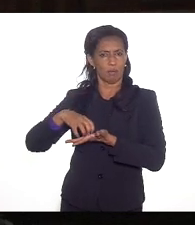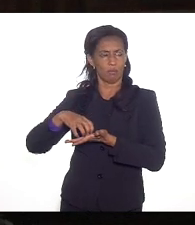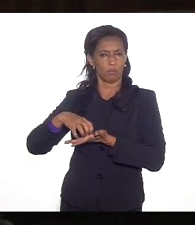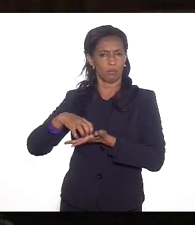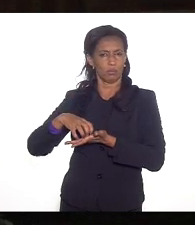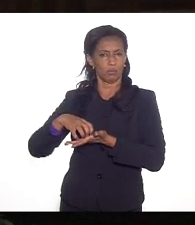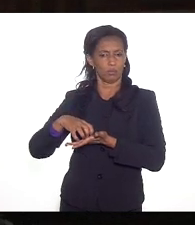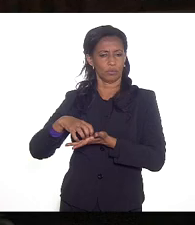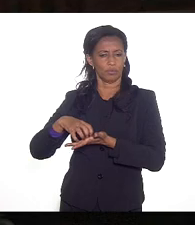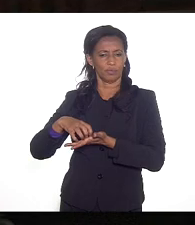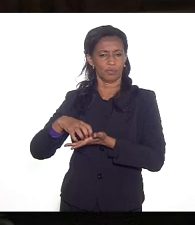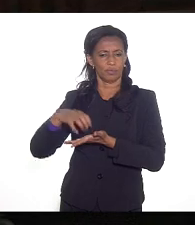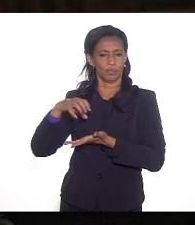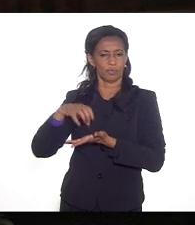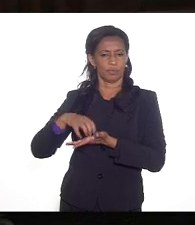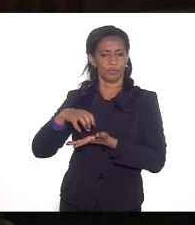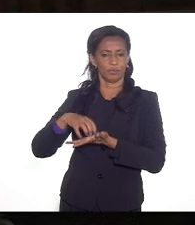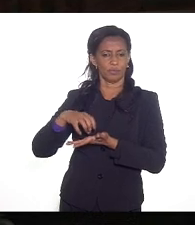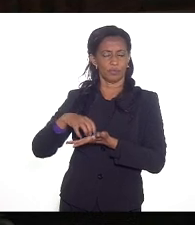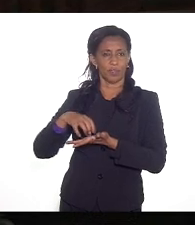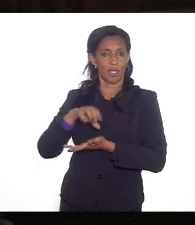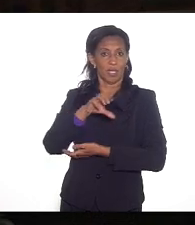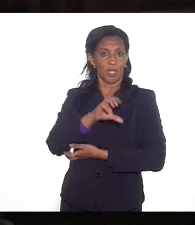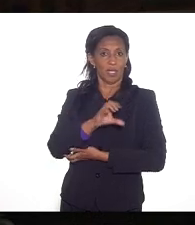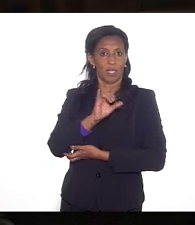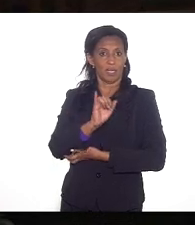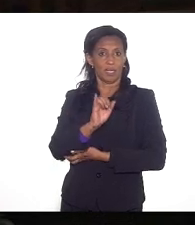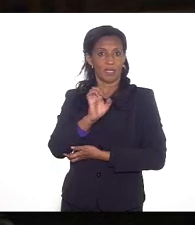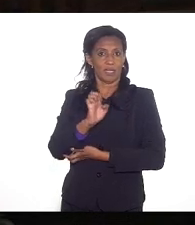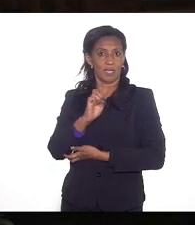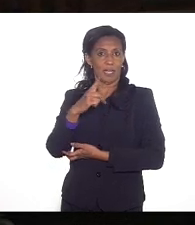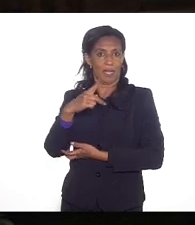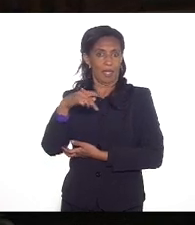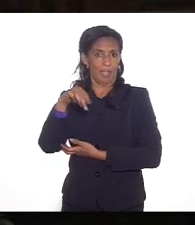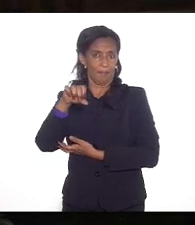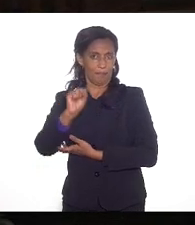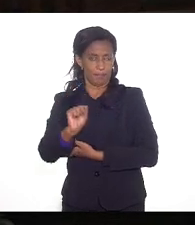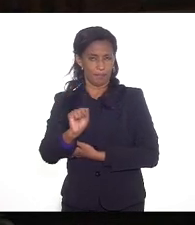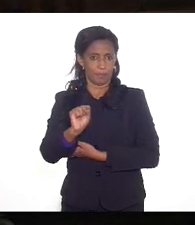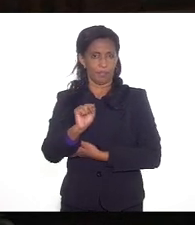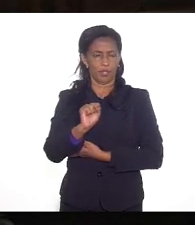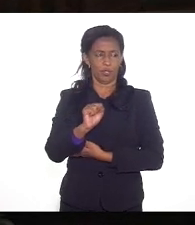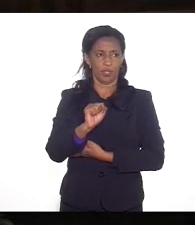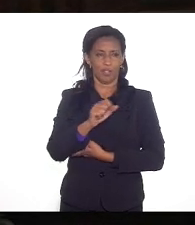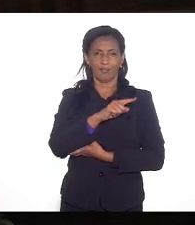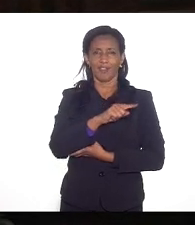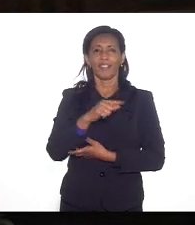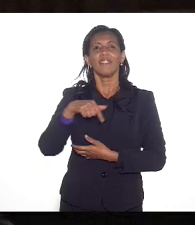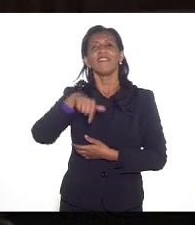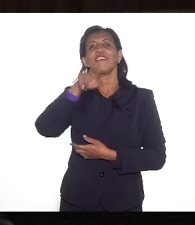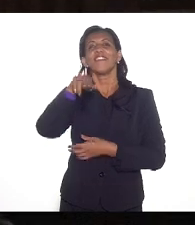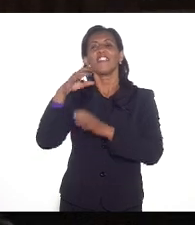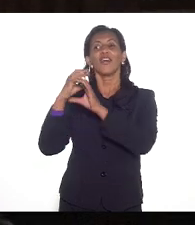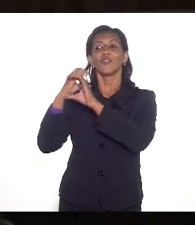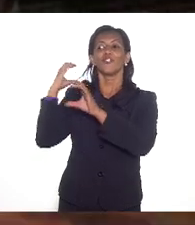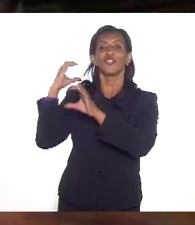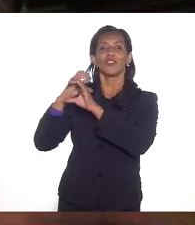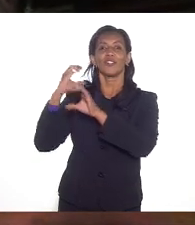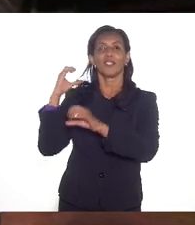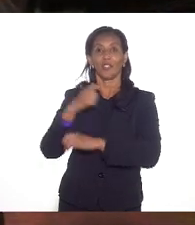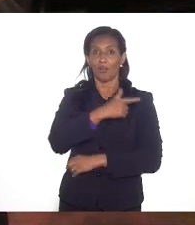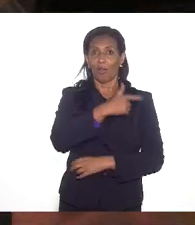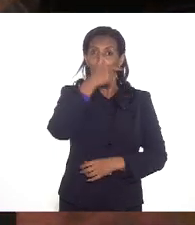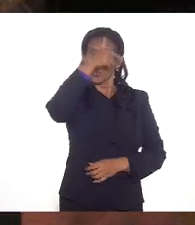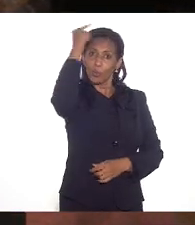os inesquecíveis e marcantes 7 previsões Crush Paulo R engenheiro estava nessa